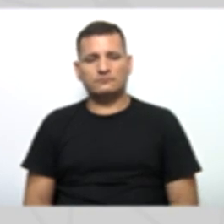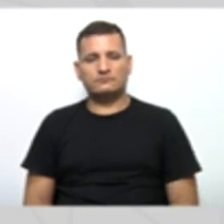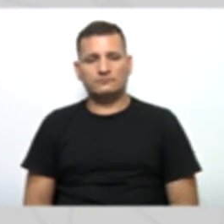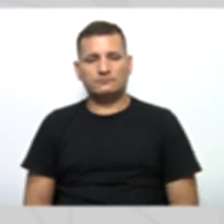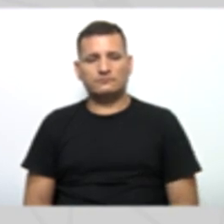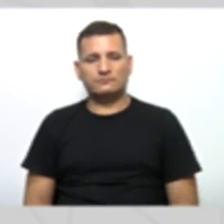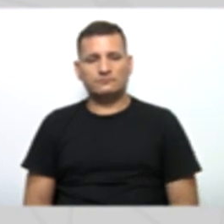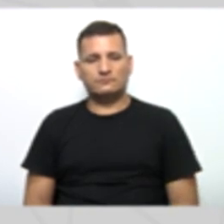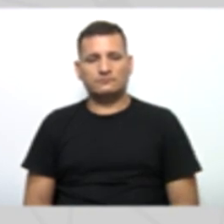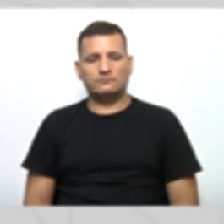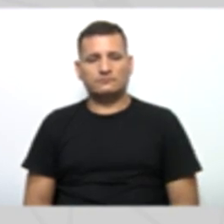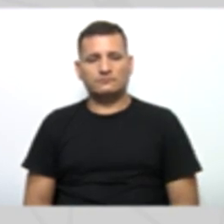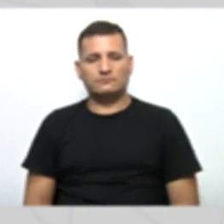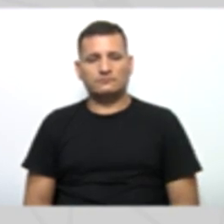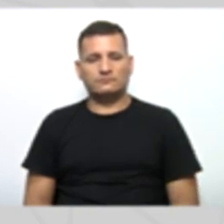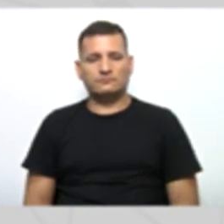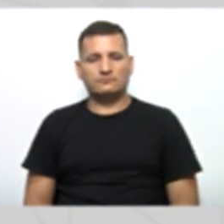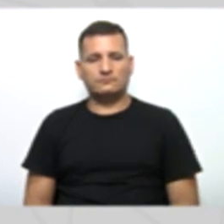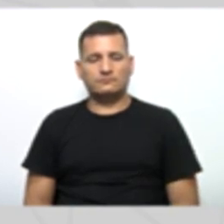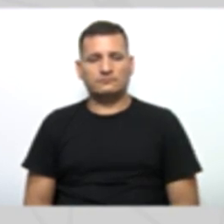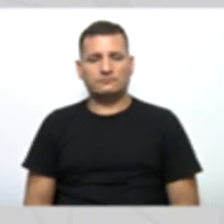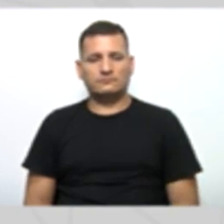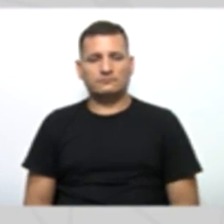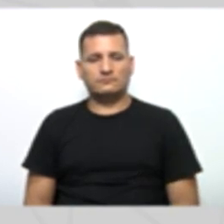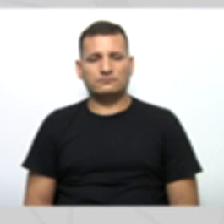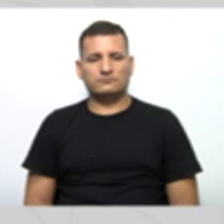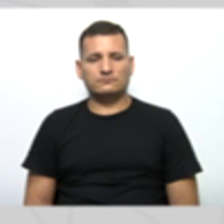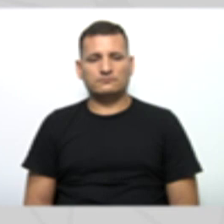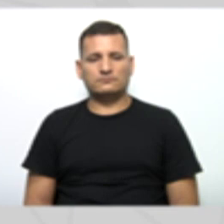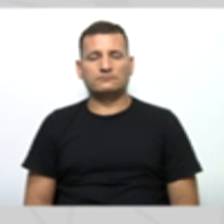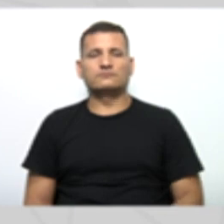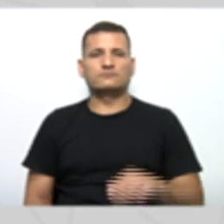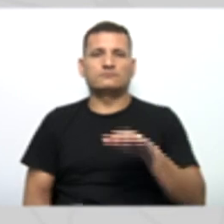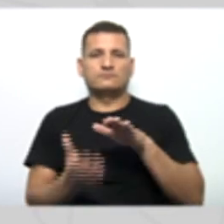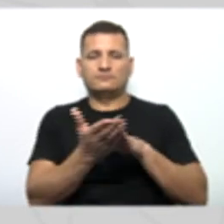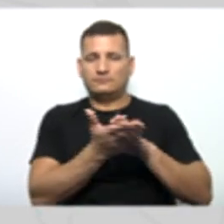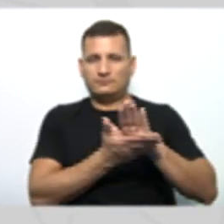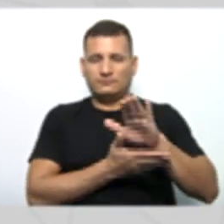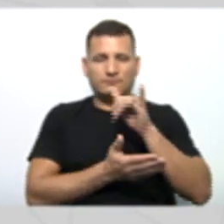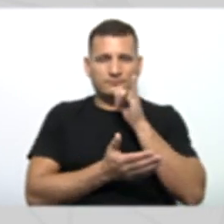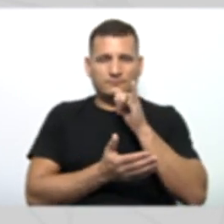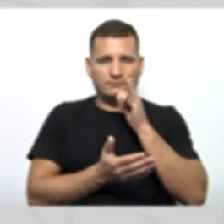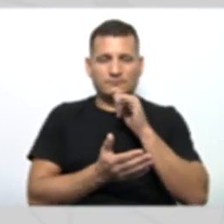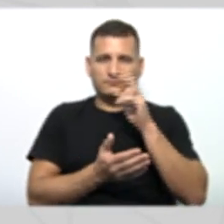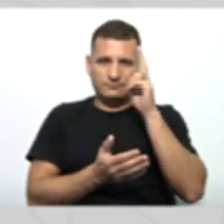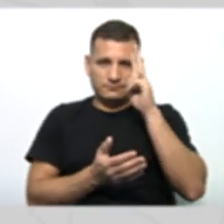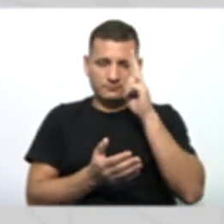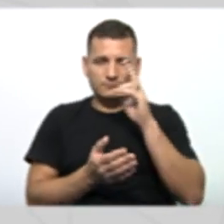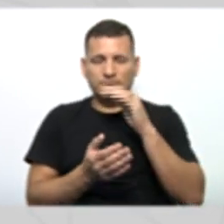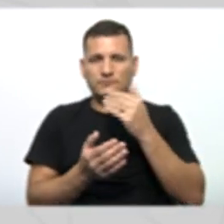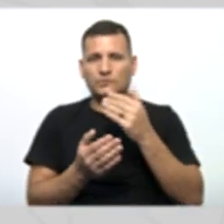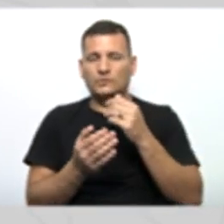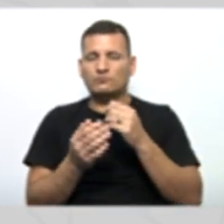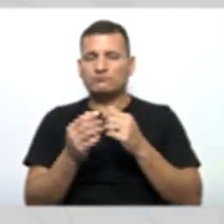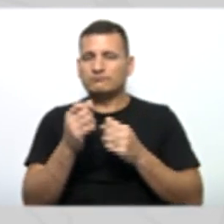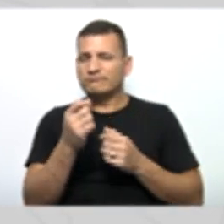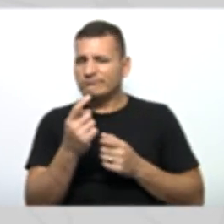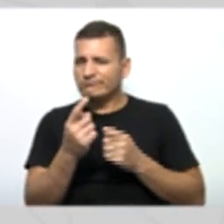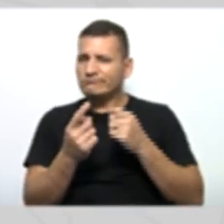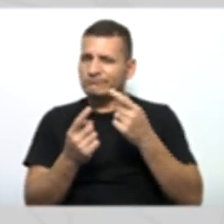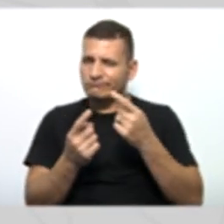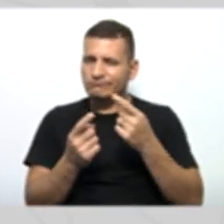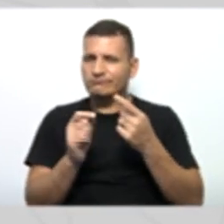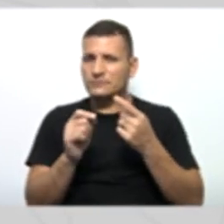lá da impressão, não é isso? Um caso de uso em algum momento será estendido